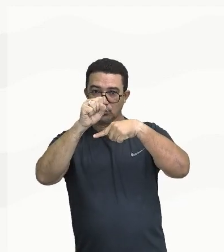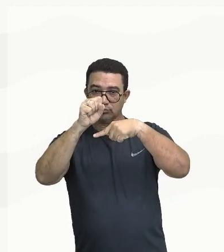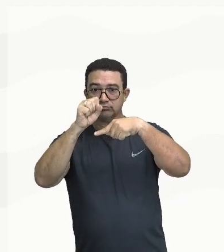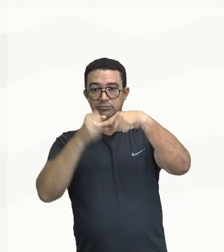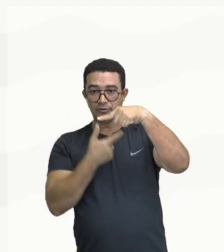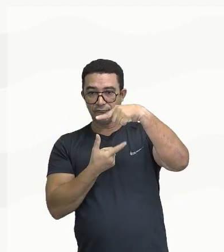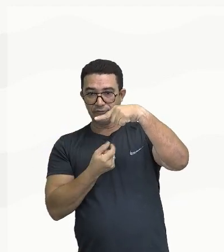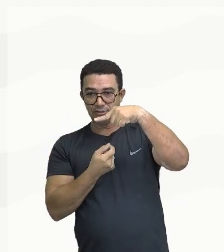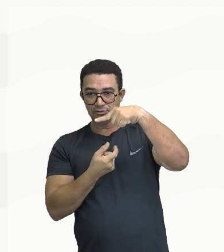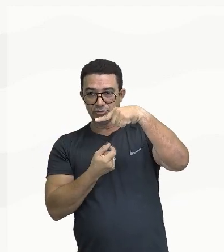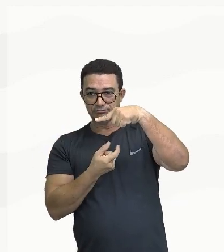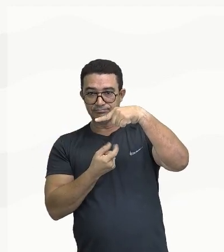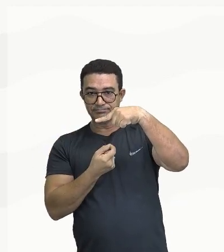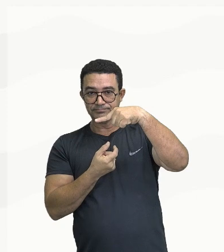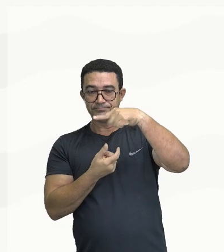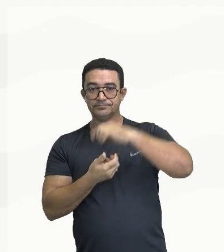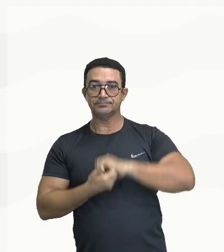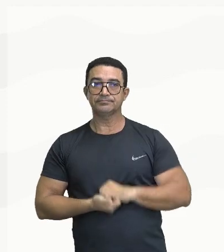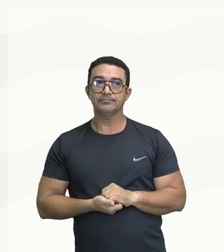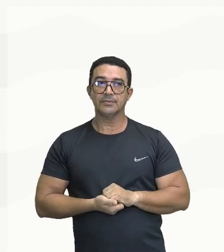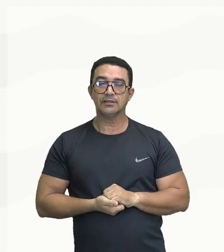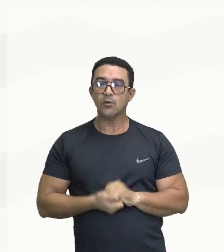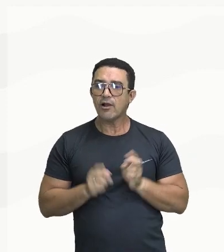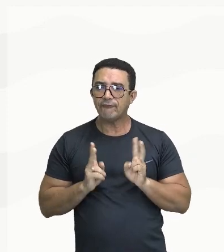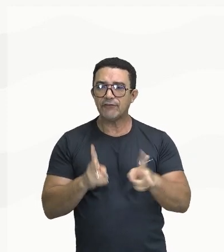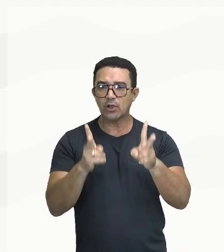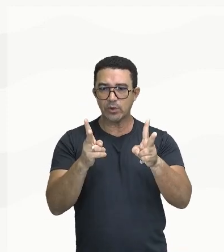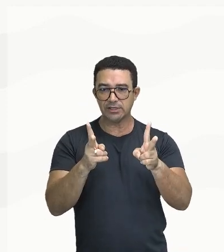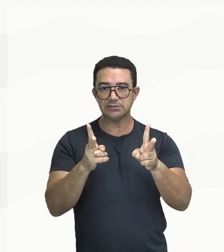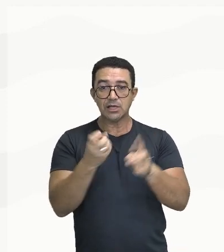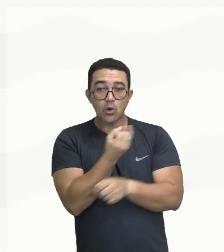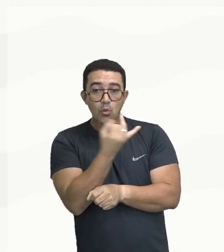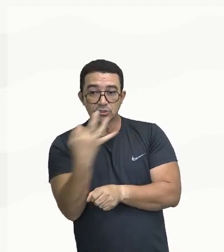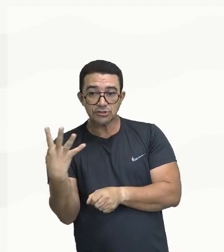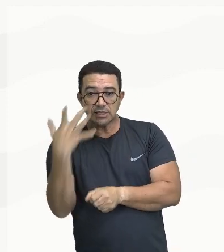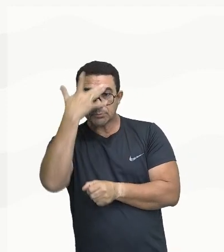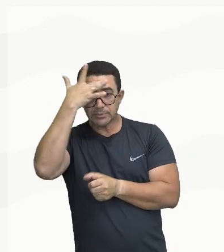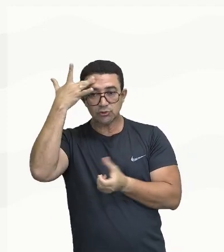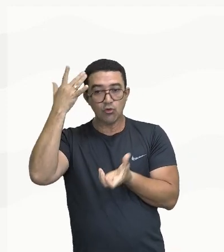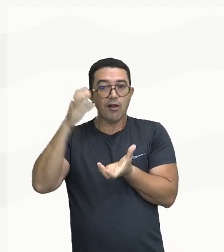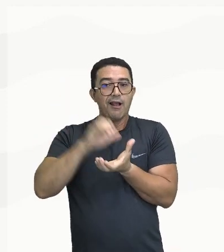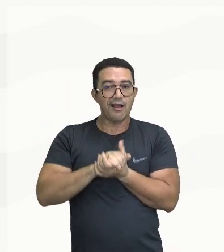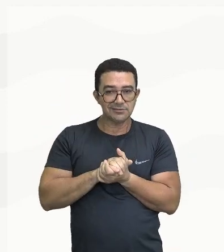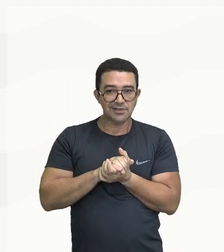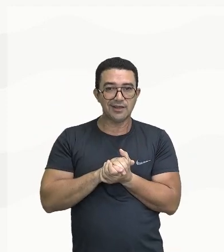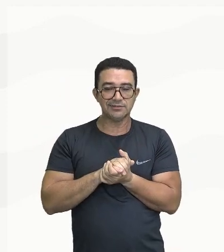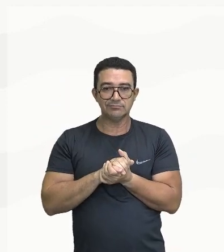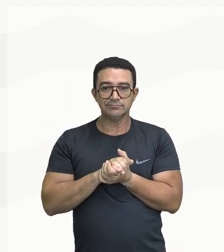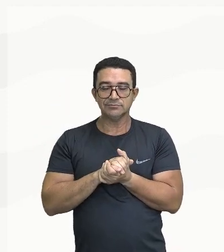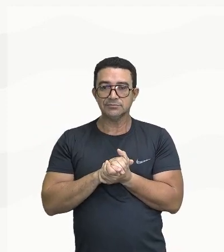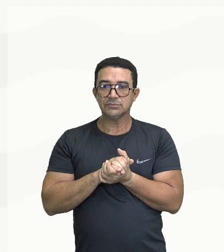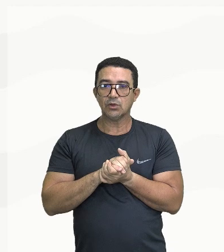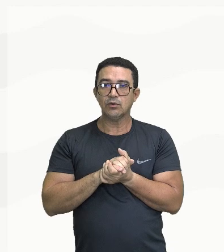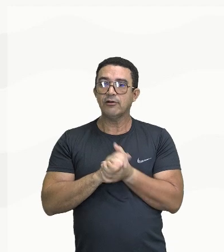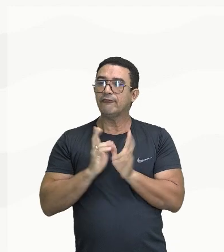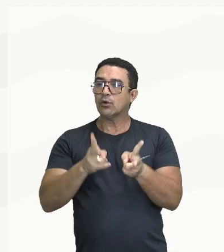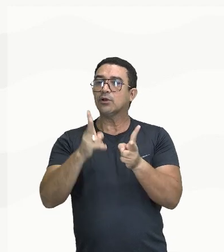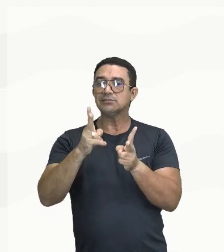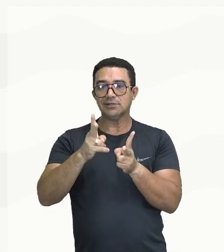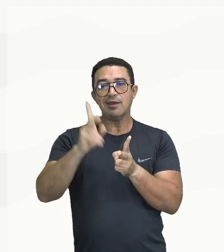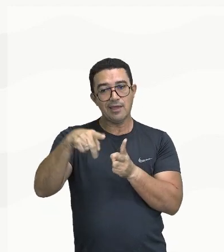sobre 20. Então, a frequência da quantidade de pessoas casadas, a frequência absoluta é